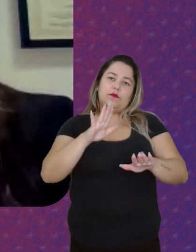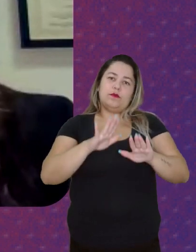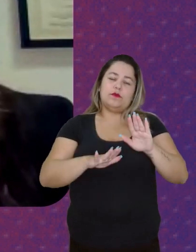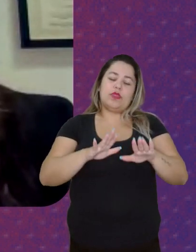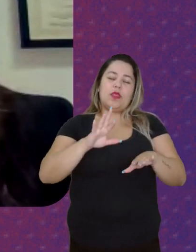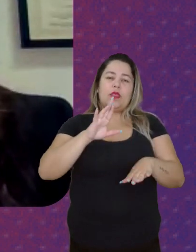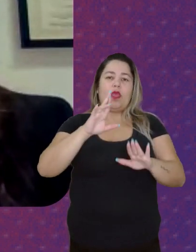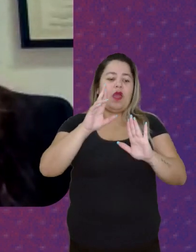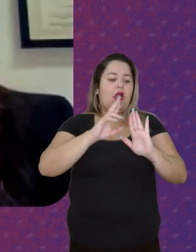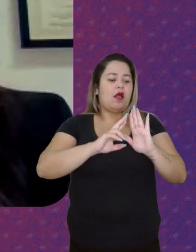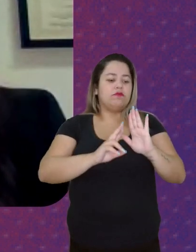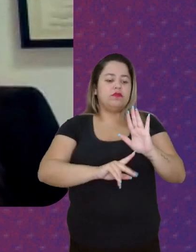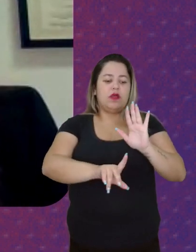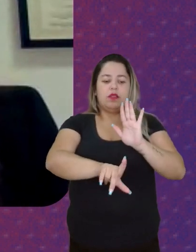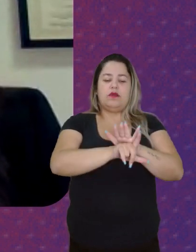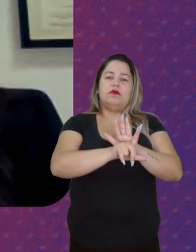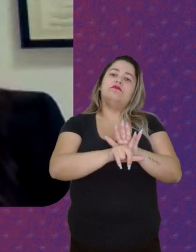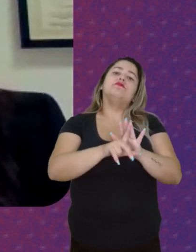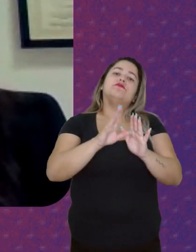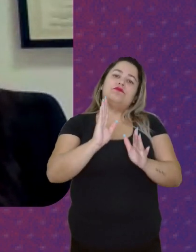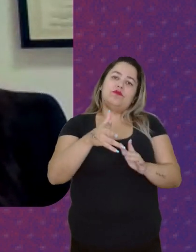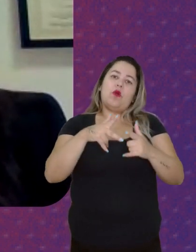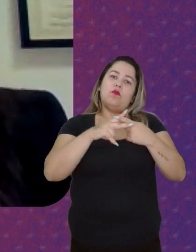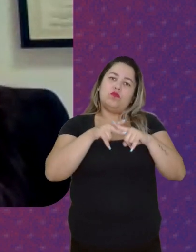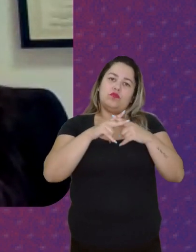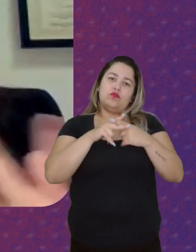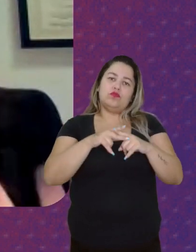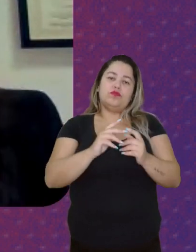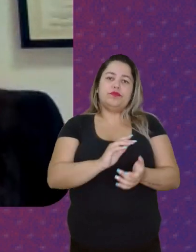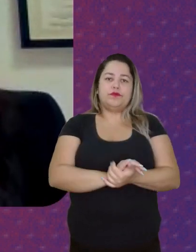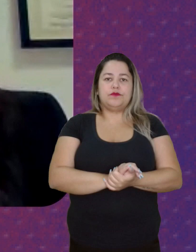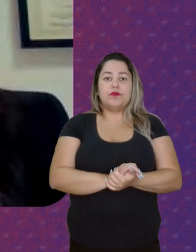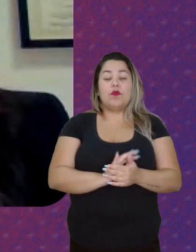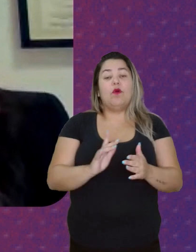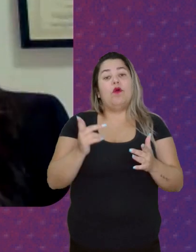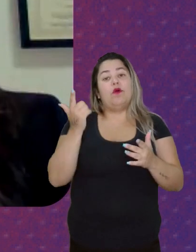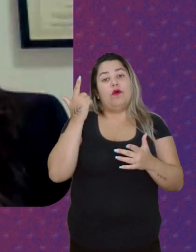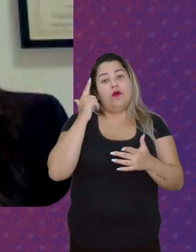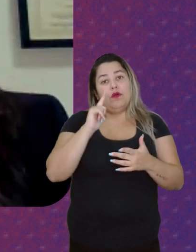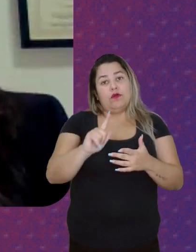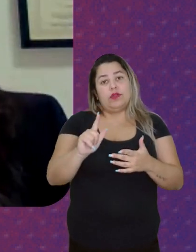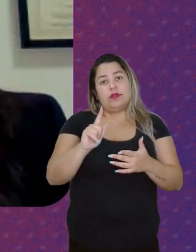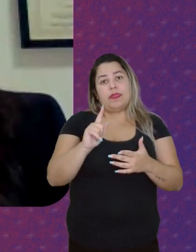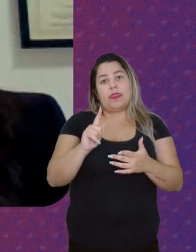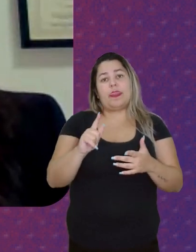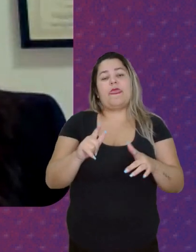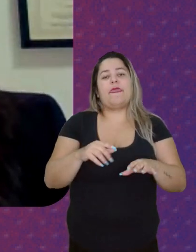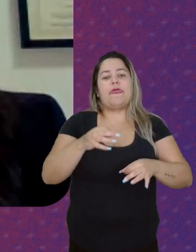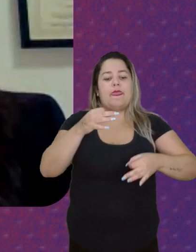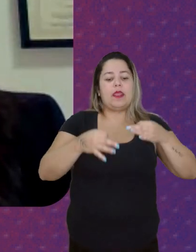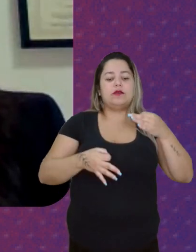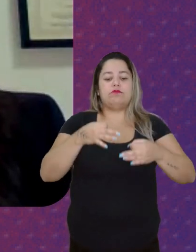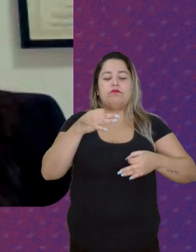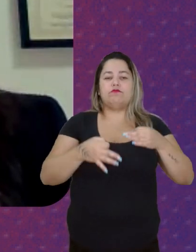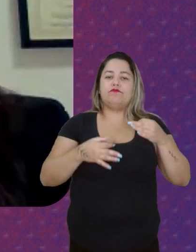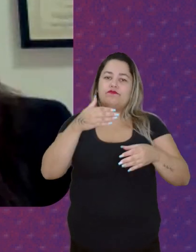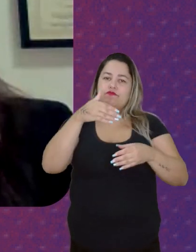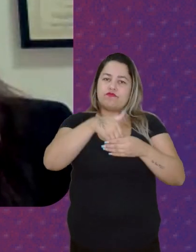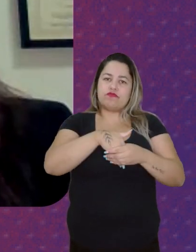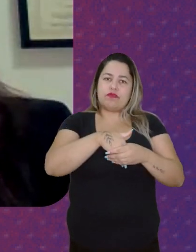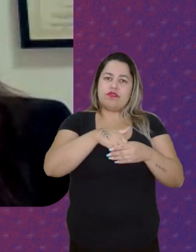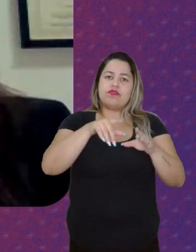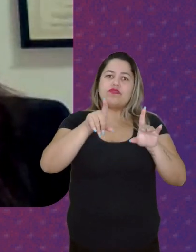lei, mas que foi corrigido por jurisprudência. Outra política afirmativa que a gente tem no país é